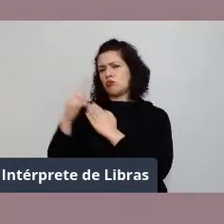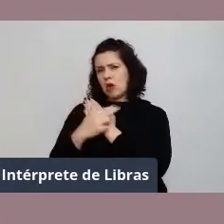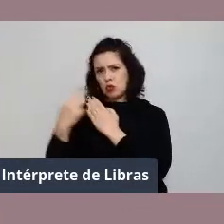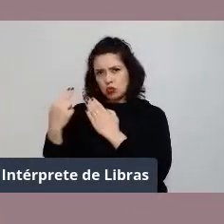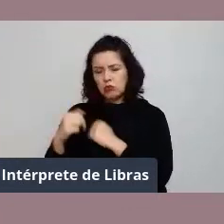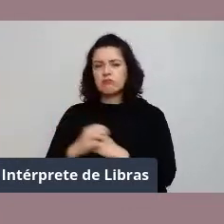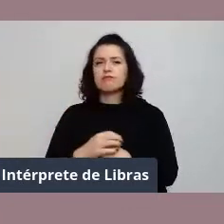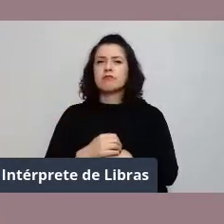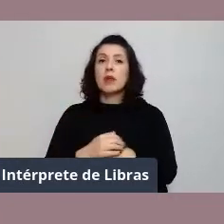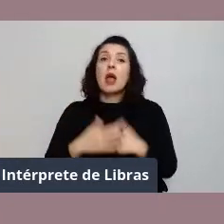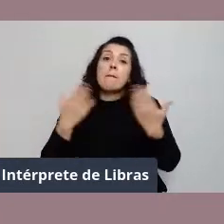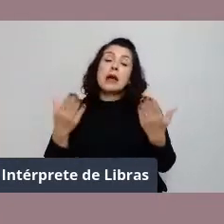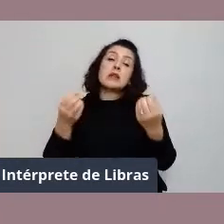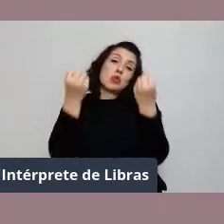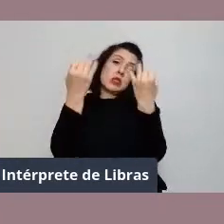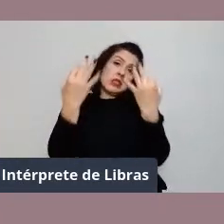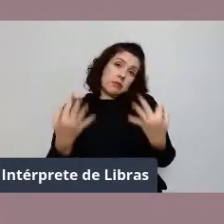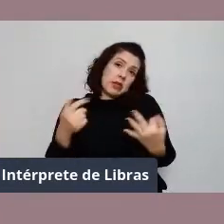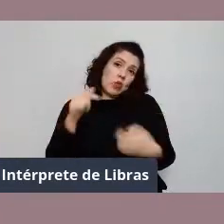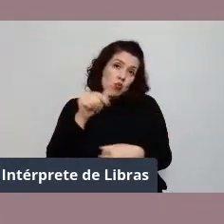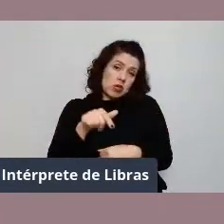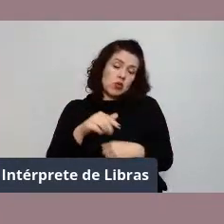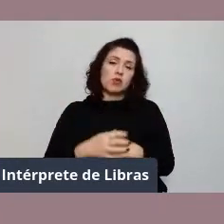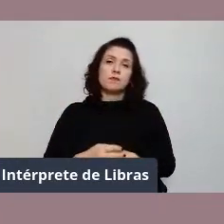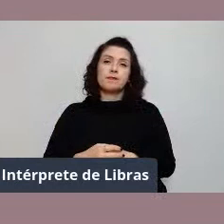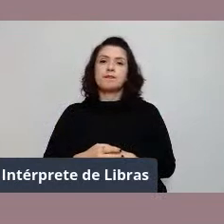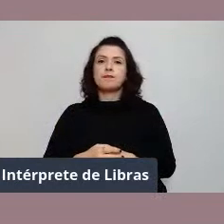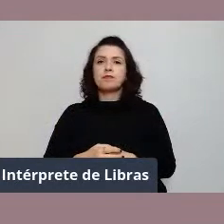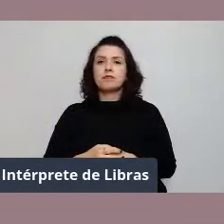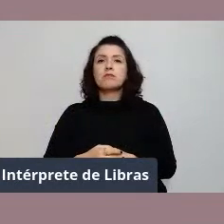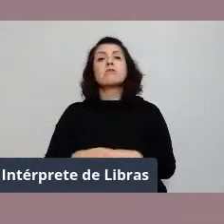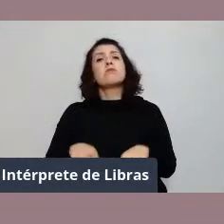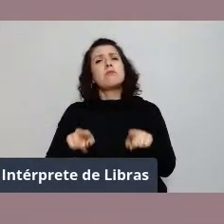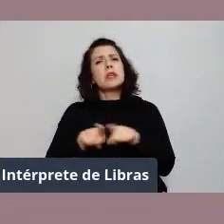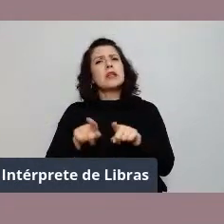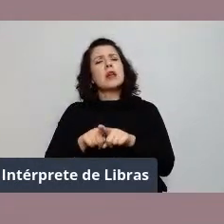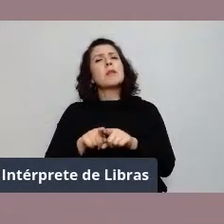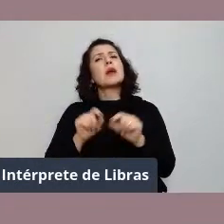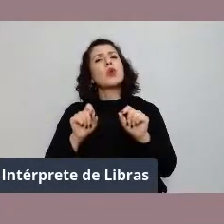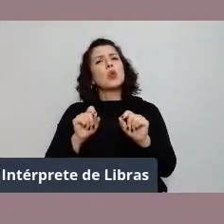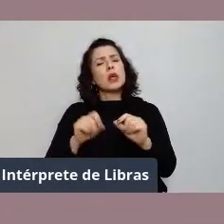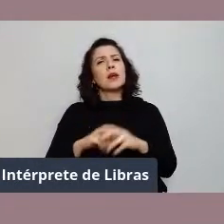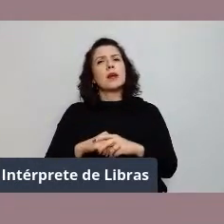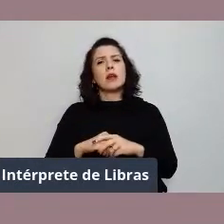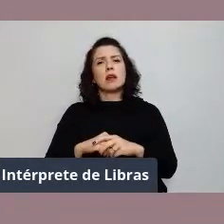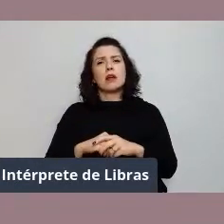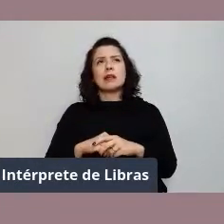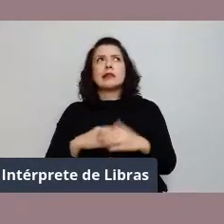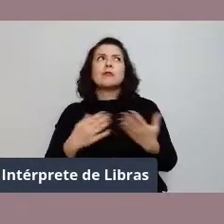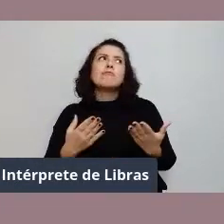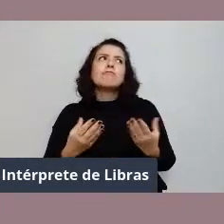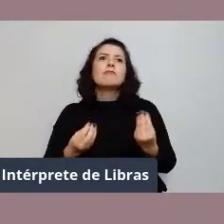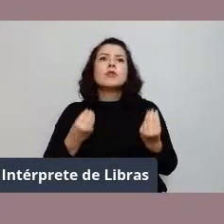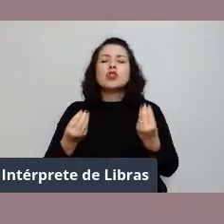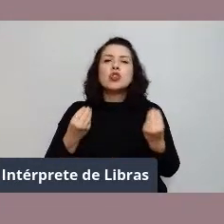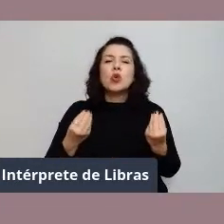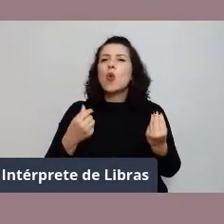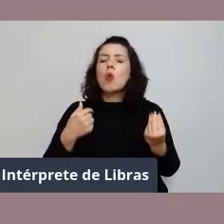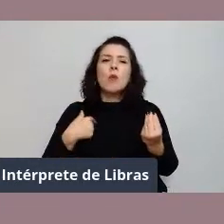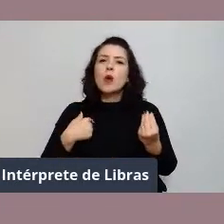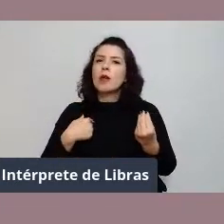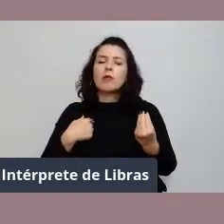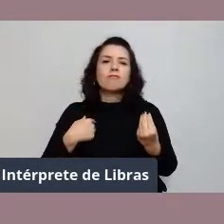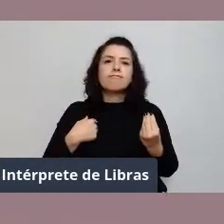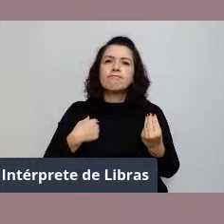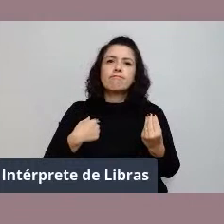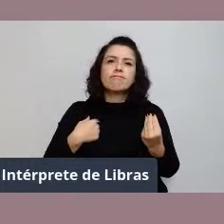Então, eu falo um pouco disso, e falo desse encontro no sentido de um encontro com manuscritos